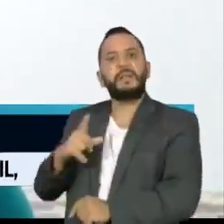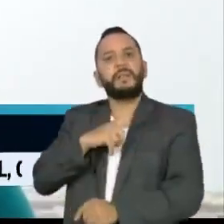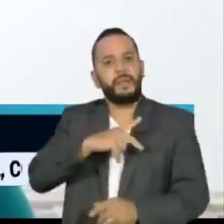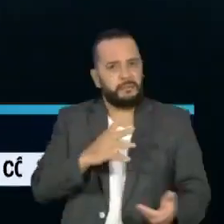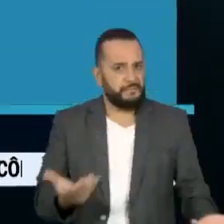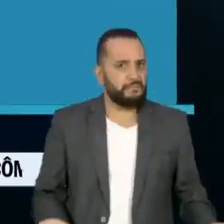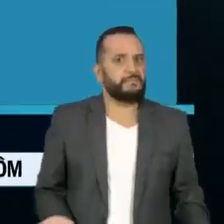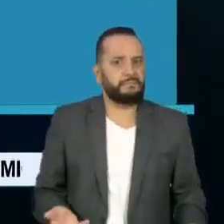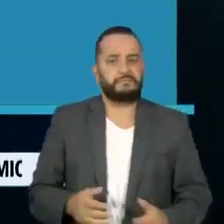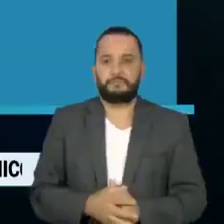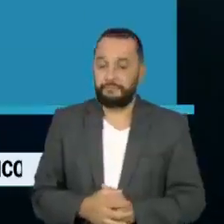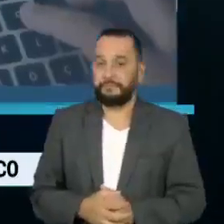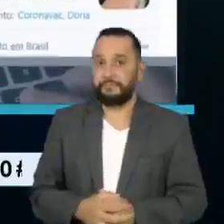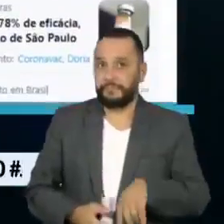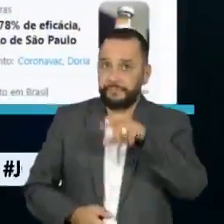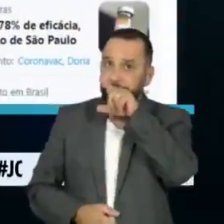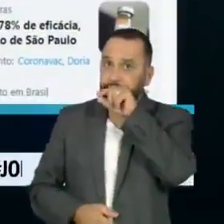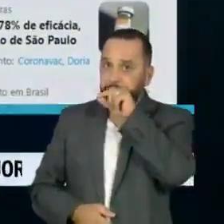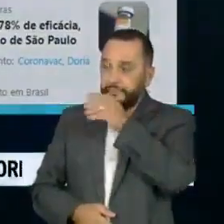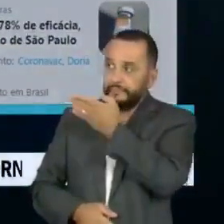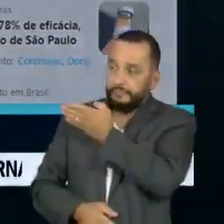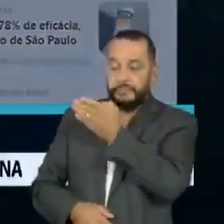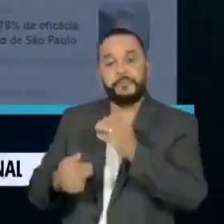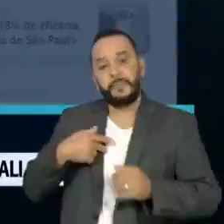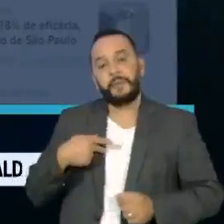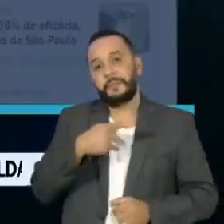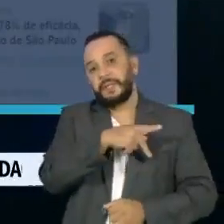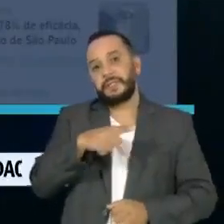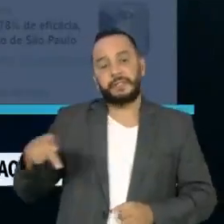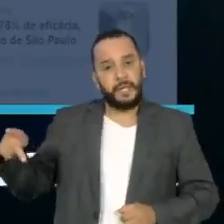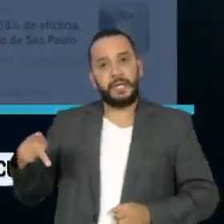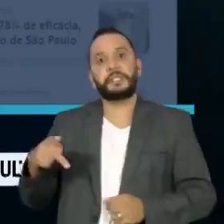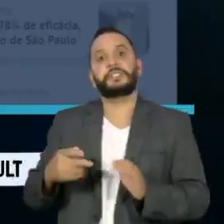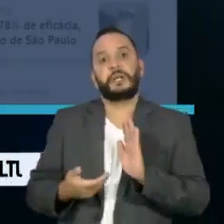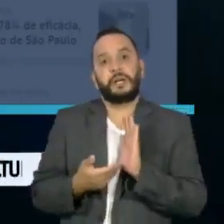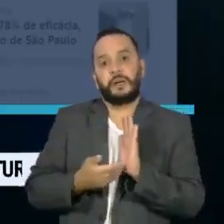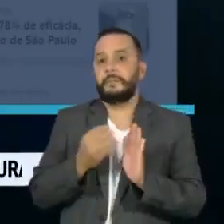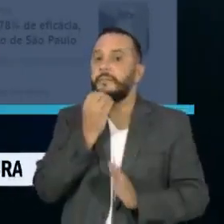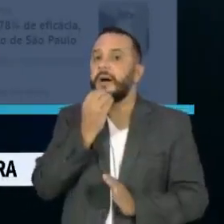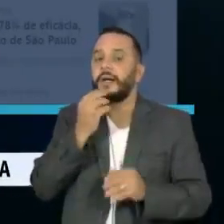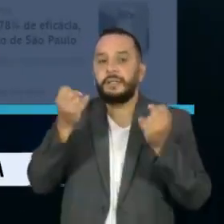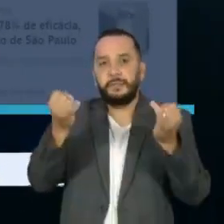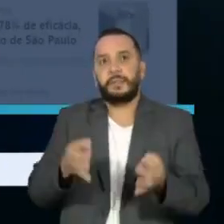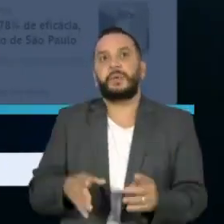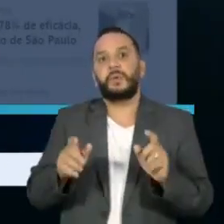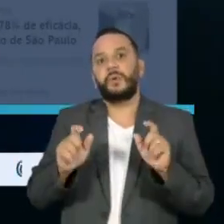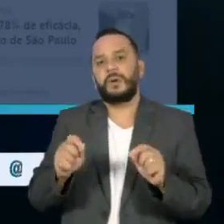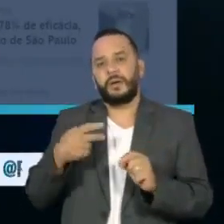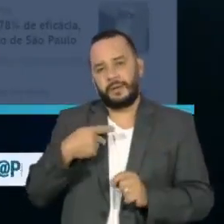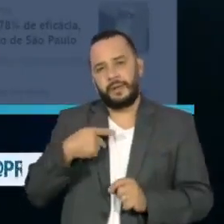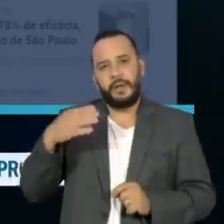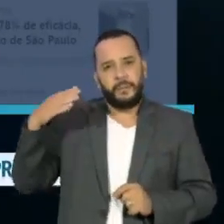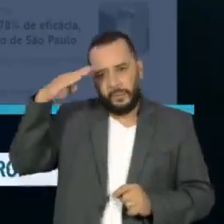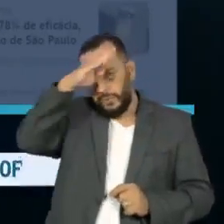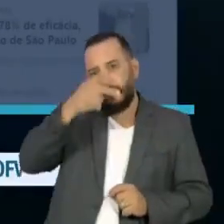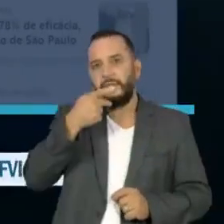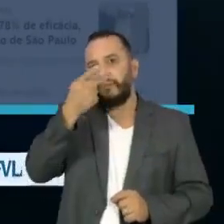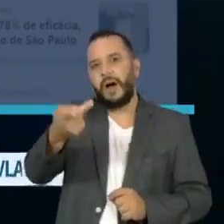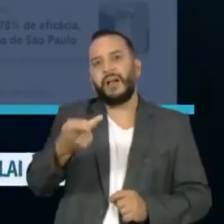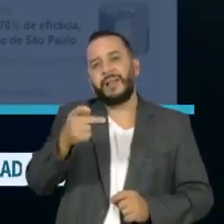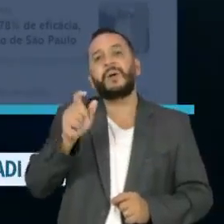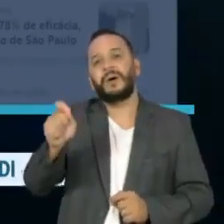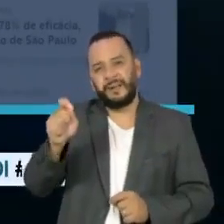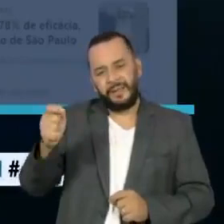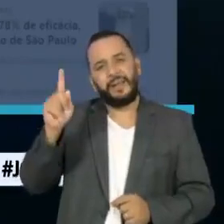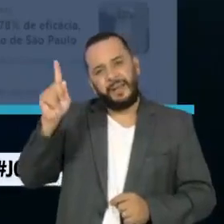daquele país. Pelo Twitter, o presidente da Câmara, Rodrigo Maia, do DEM do Rio de Janeiro, classificou a fala de Bolsonaro como um ataque